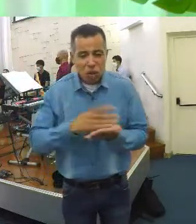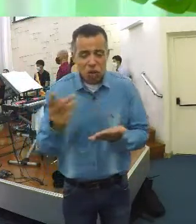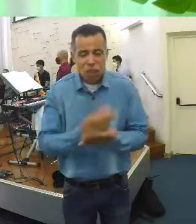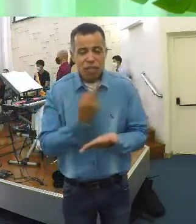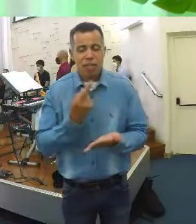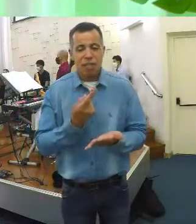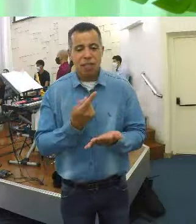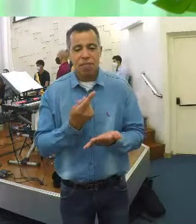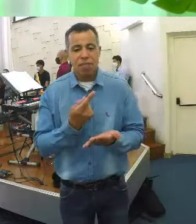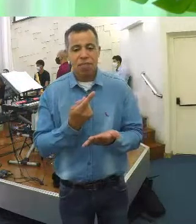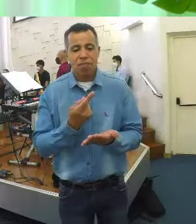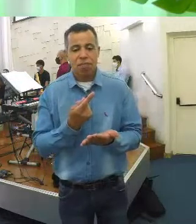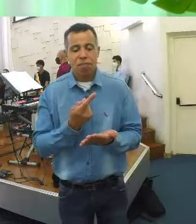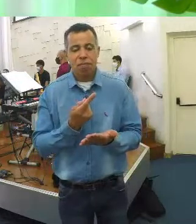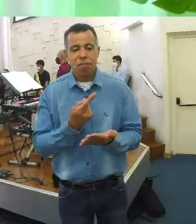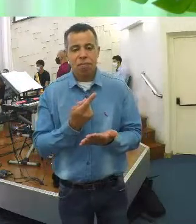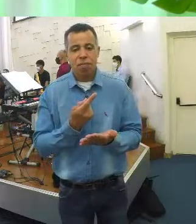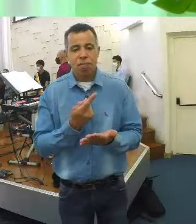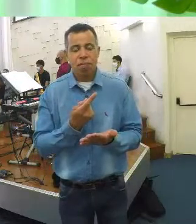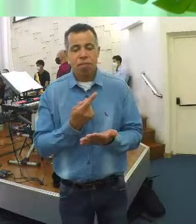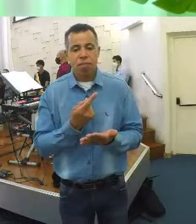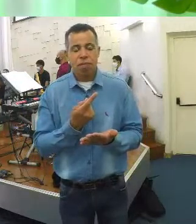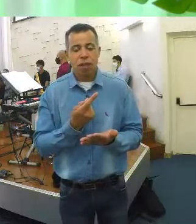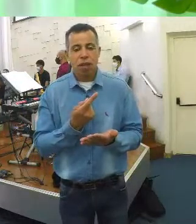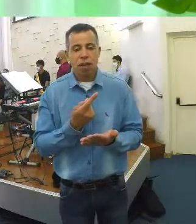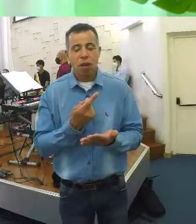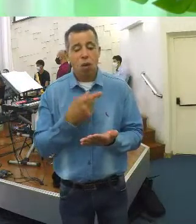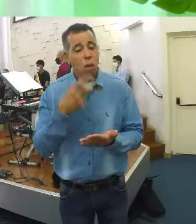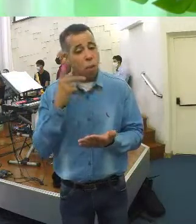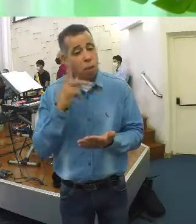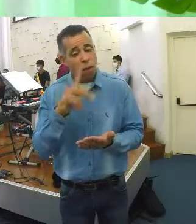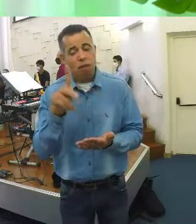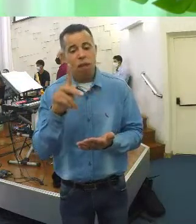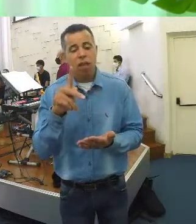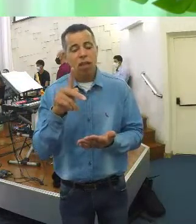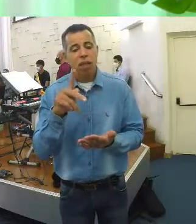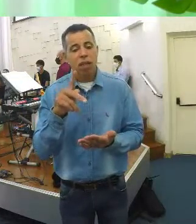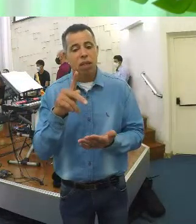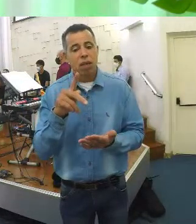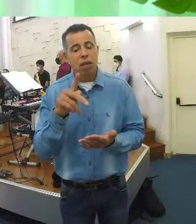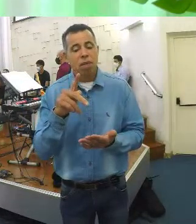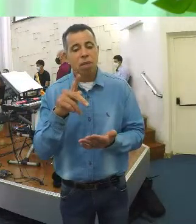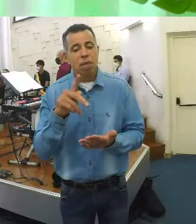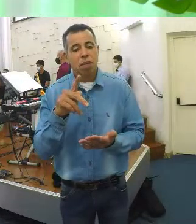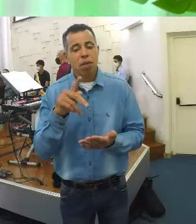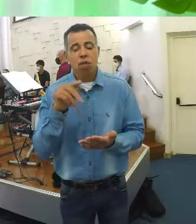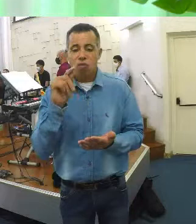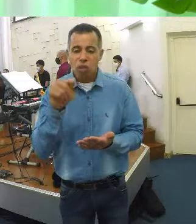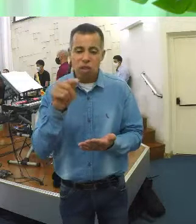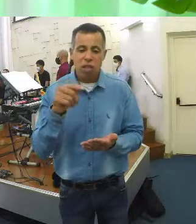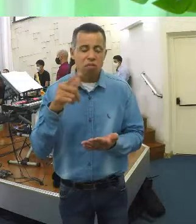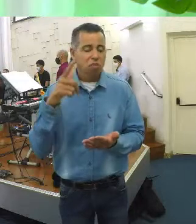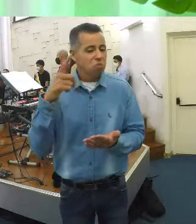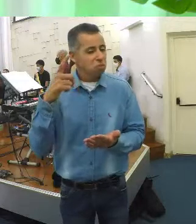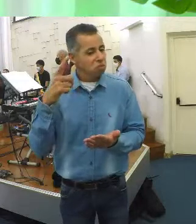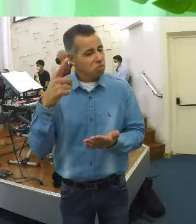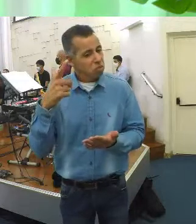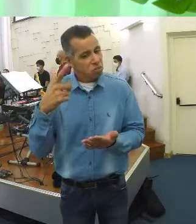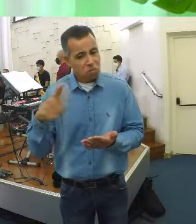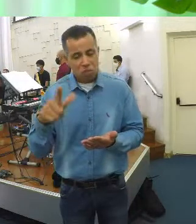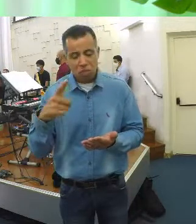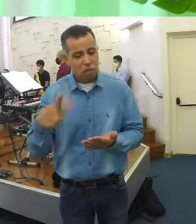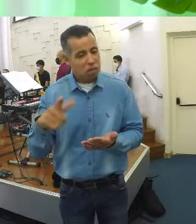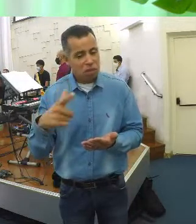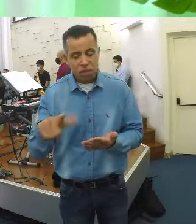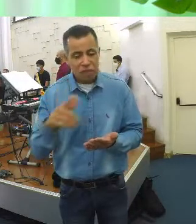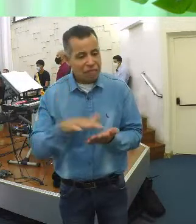vejam bem, até aqui Abacuque está dizendo: olha, ainda que vocês não tenham nada, por quê? Não tem a figueira, não tem a videira, não